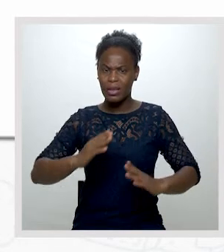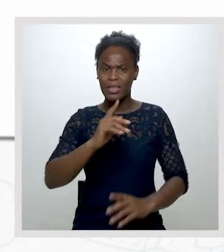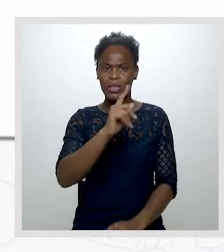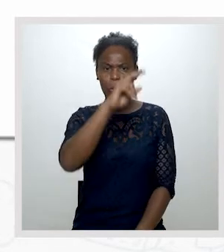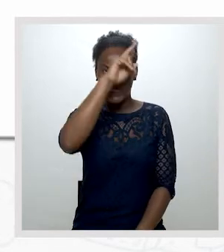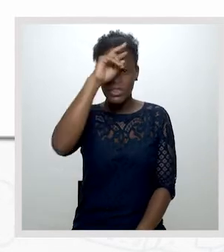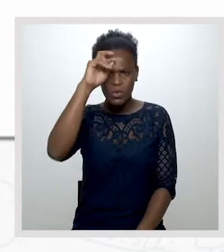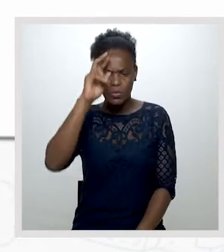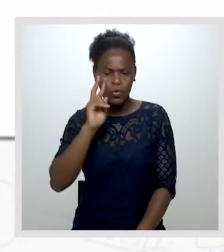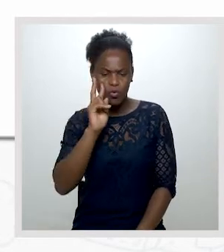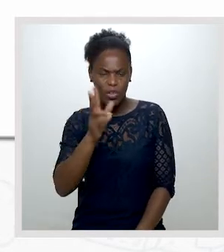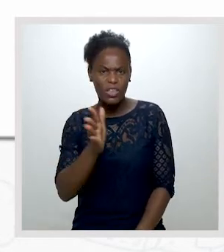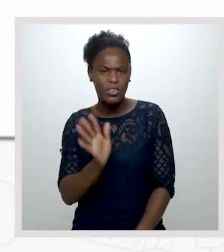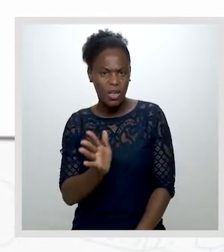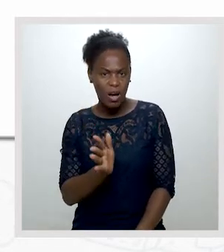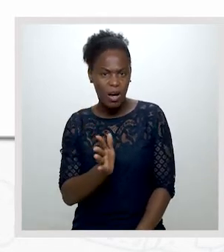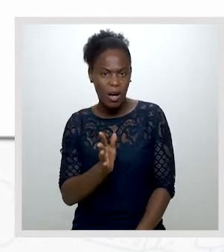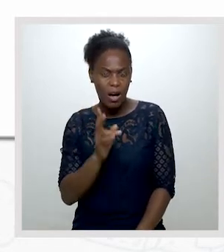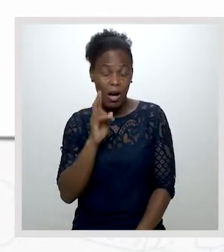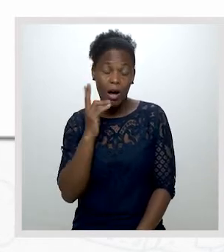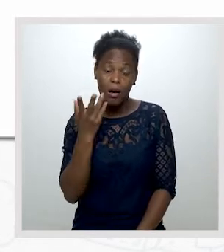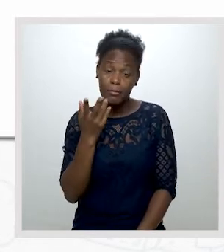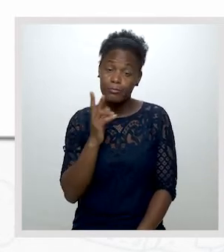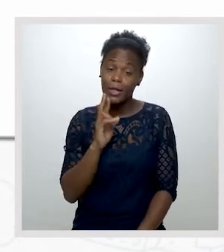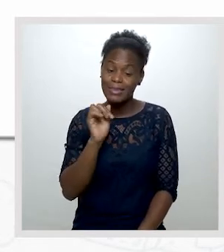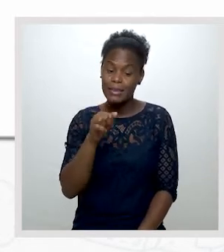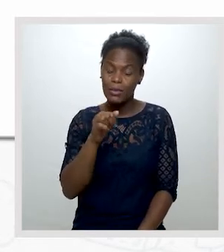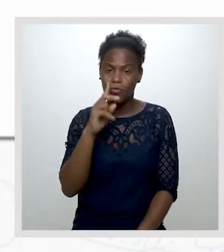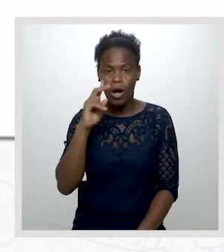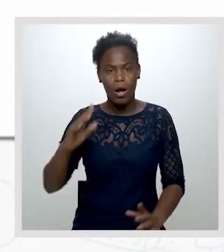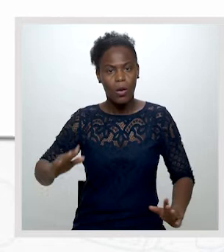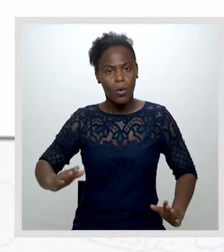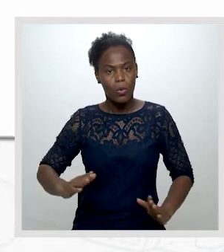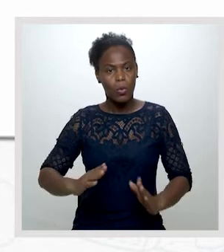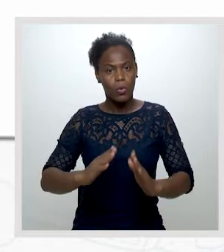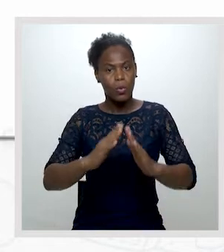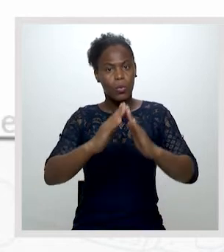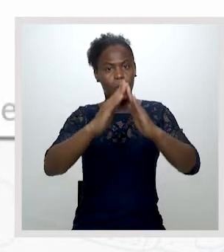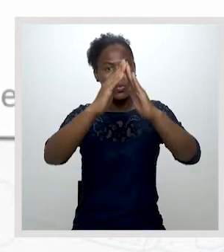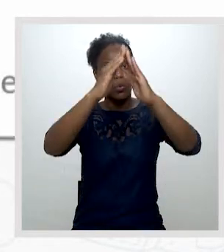A imagem da pirâmide de Egito. Pirâmide grande.